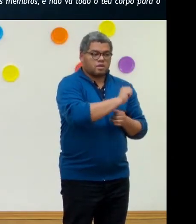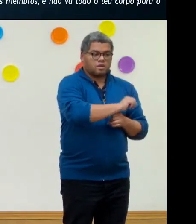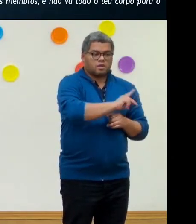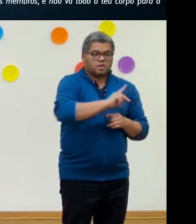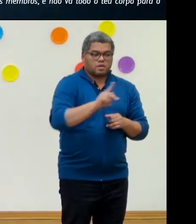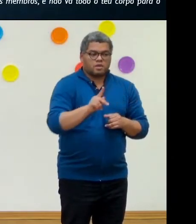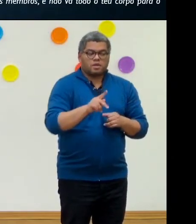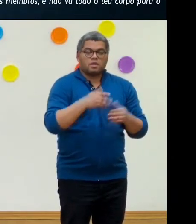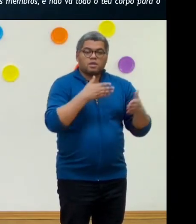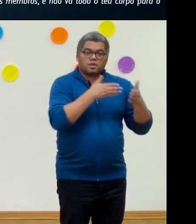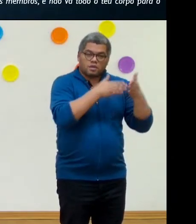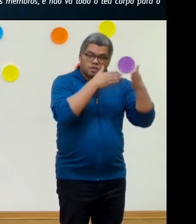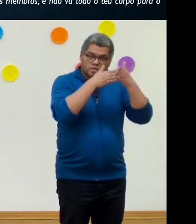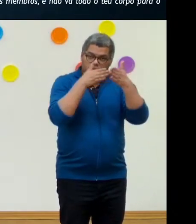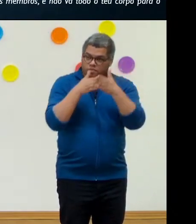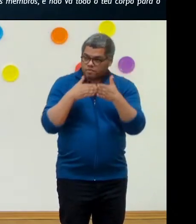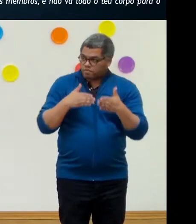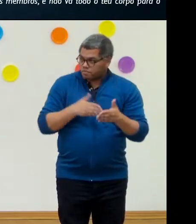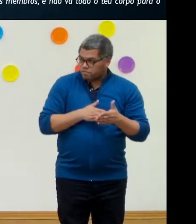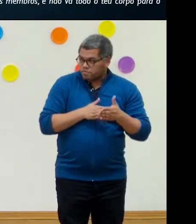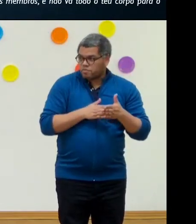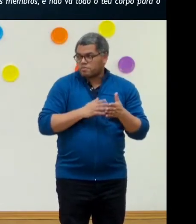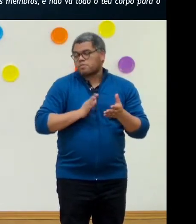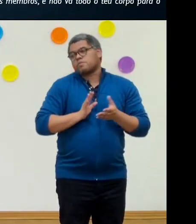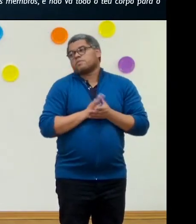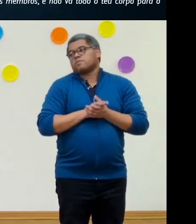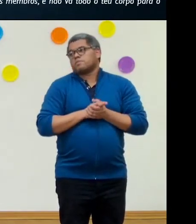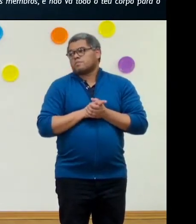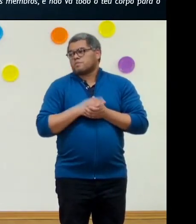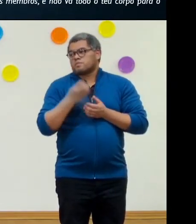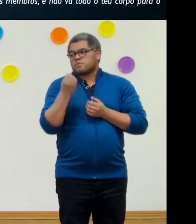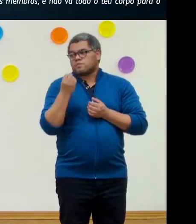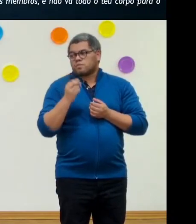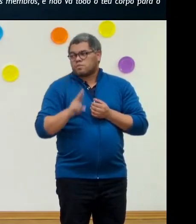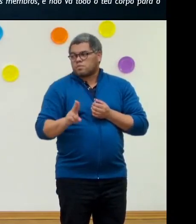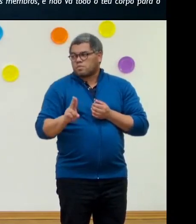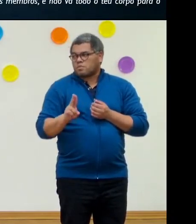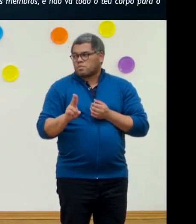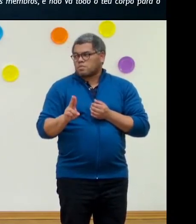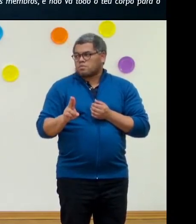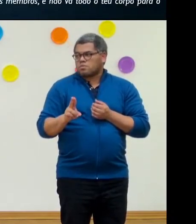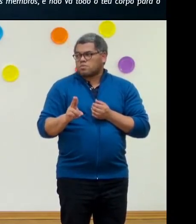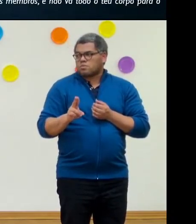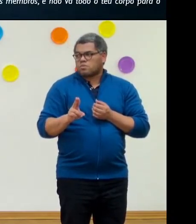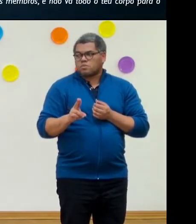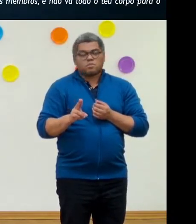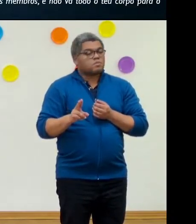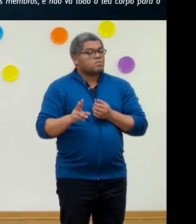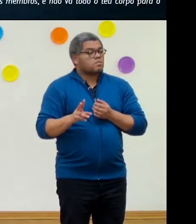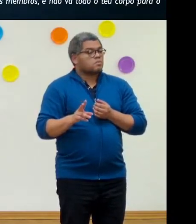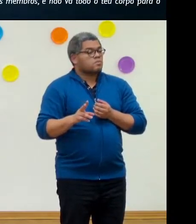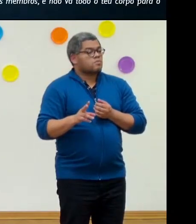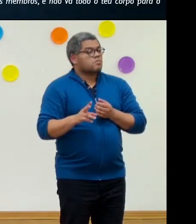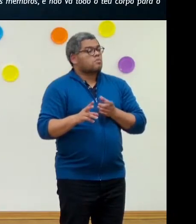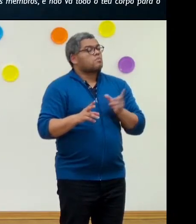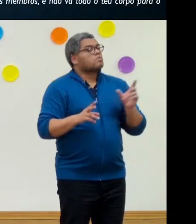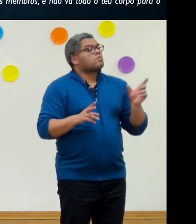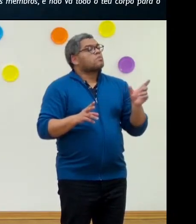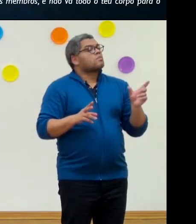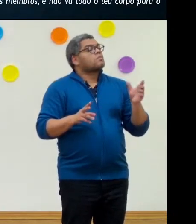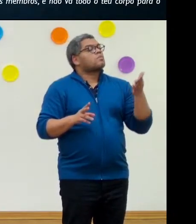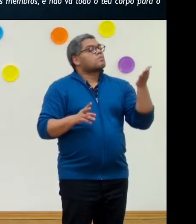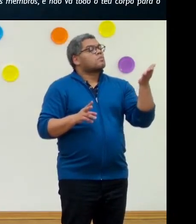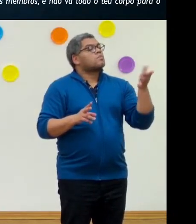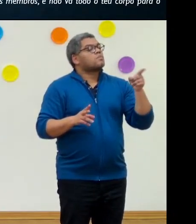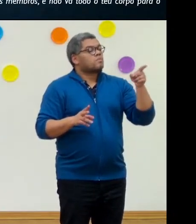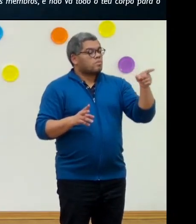existe isso. E aplicativos que bloqueiam. Ou, me dá um termo aí, Dariel, você que é da área. Ele é da área